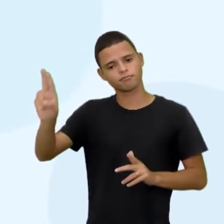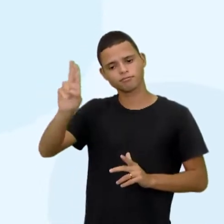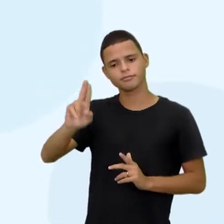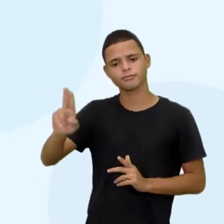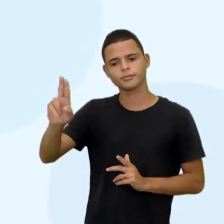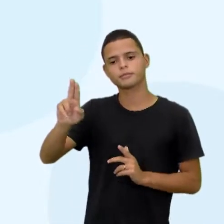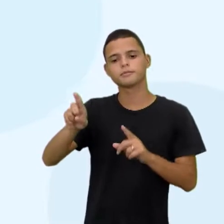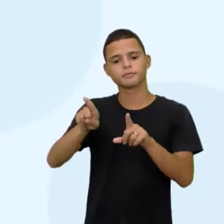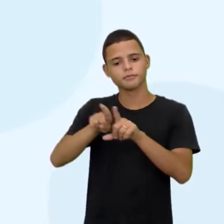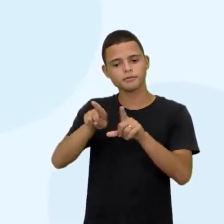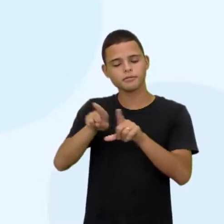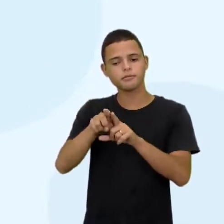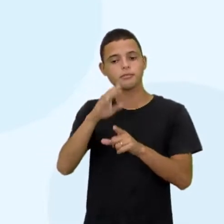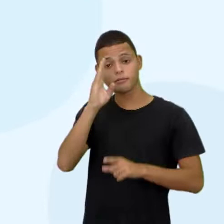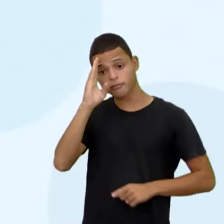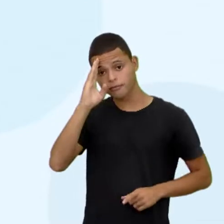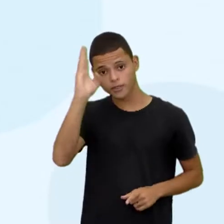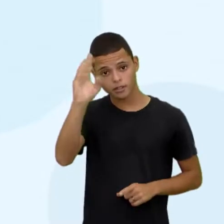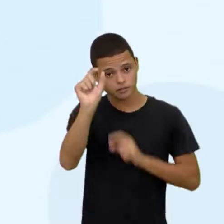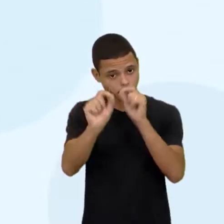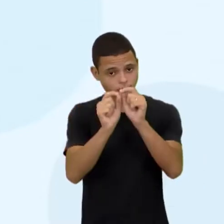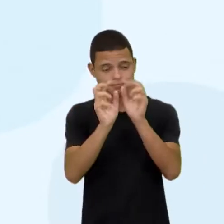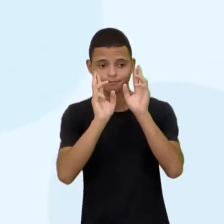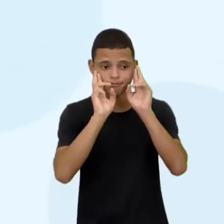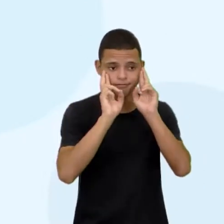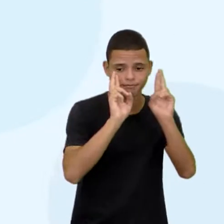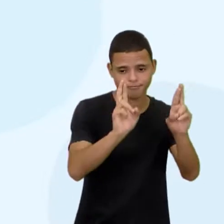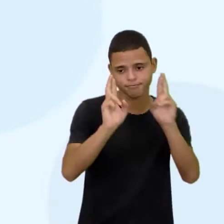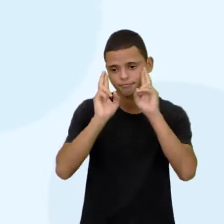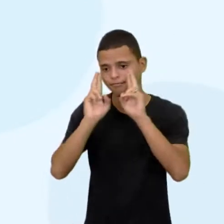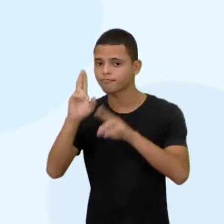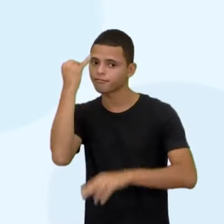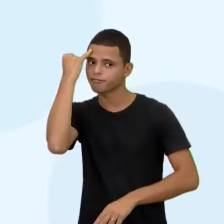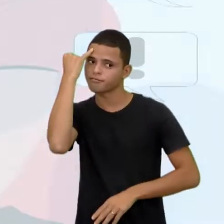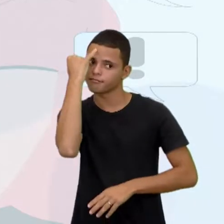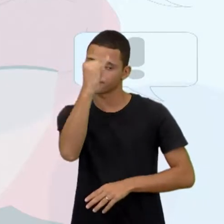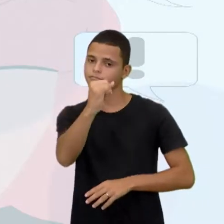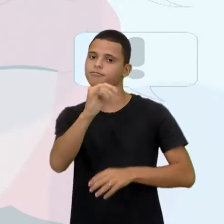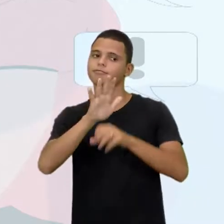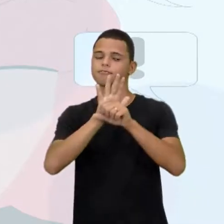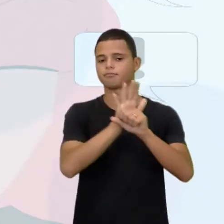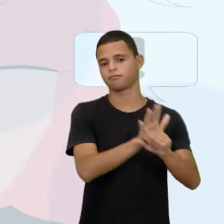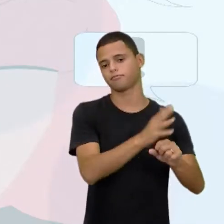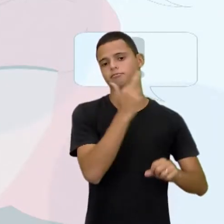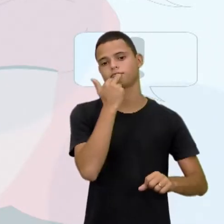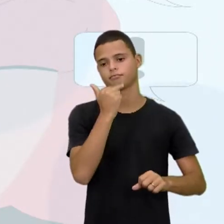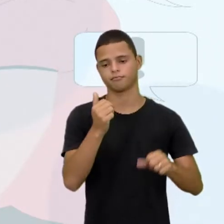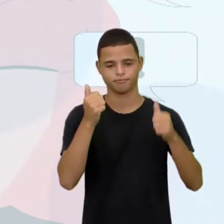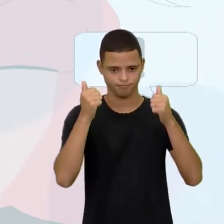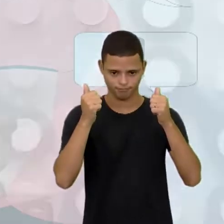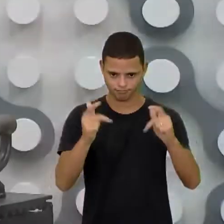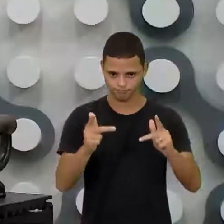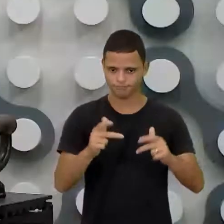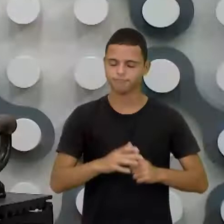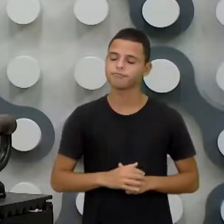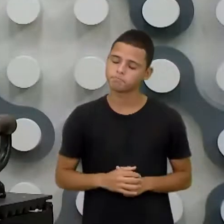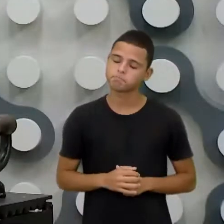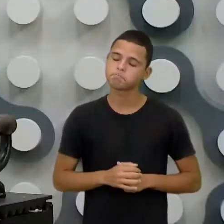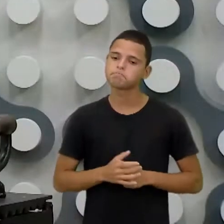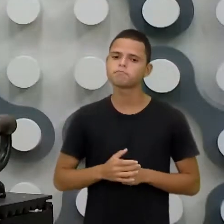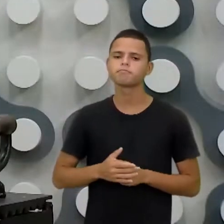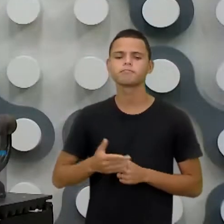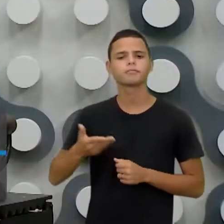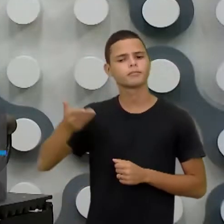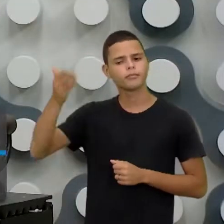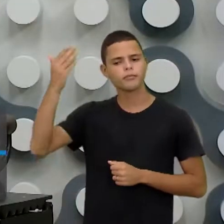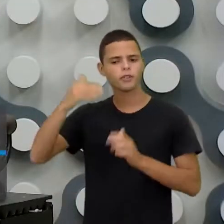de fundamentar o respeito e o combate a preconceitos linguísticos. Isso mesmo. Então, nós comentamos lá nos outros vídeos,